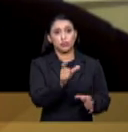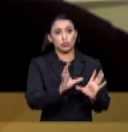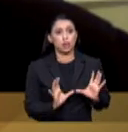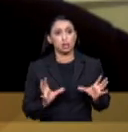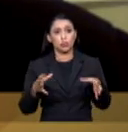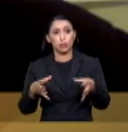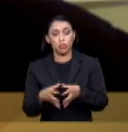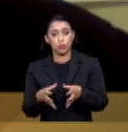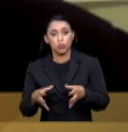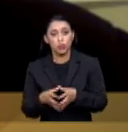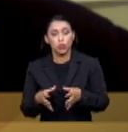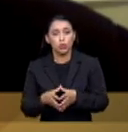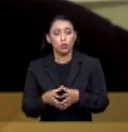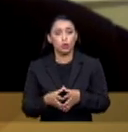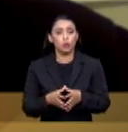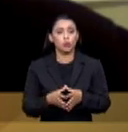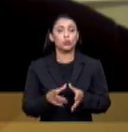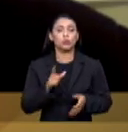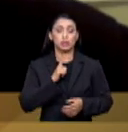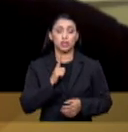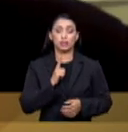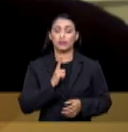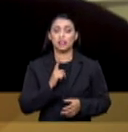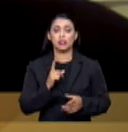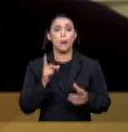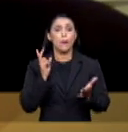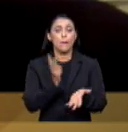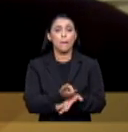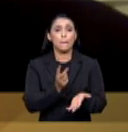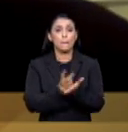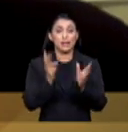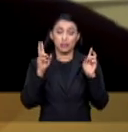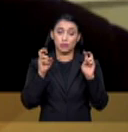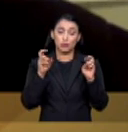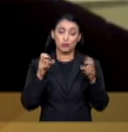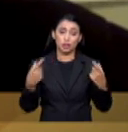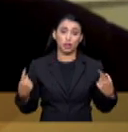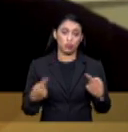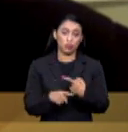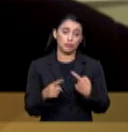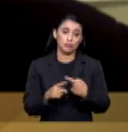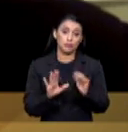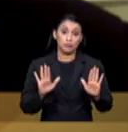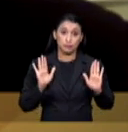nacional que versam sobre a mesma controvérsia, mas muito embora seja